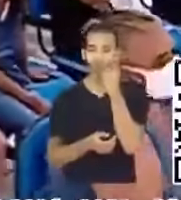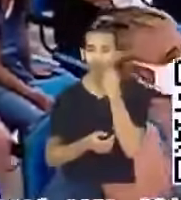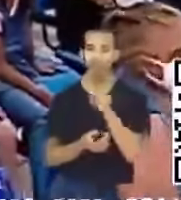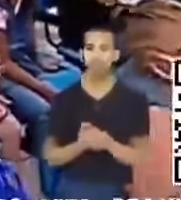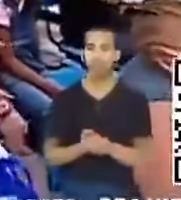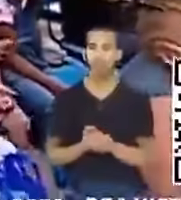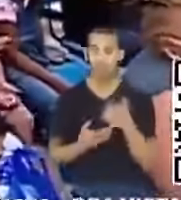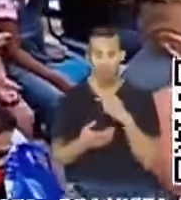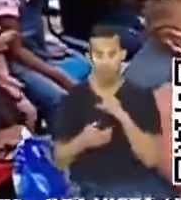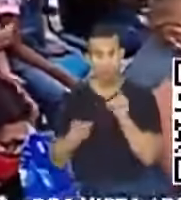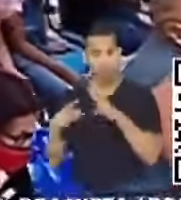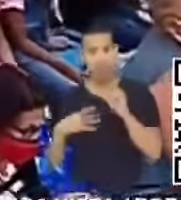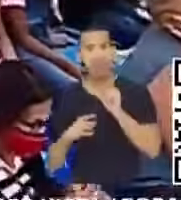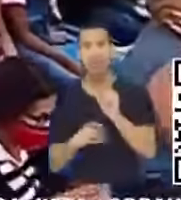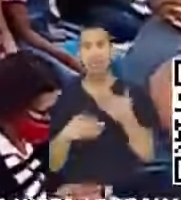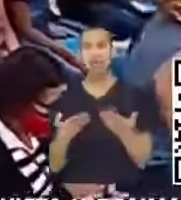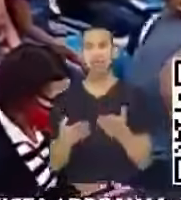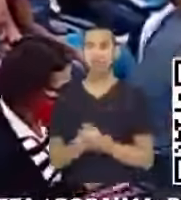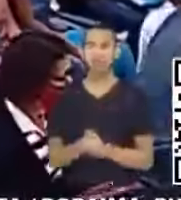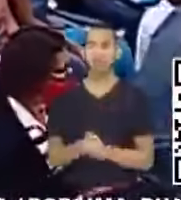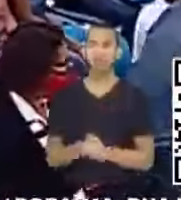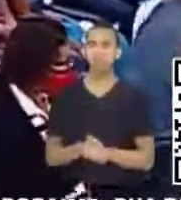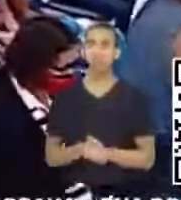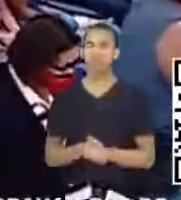e eu outro nego de carro